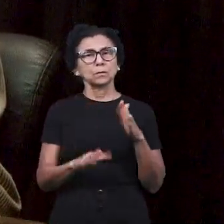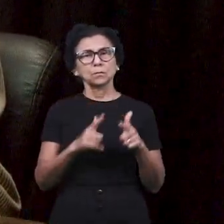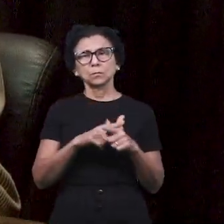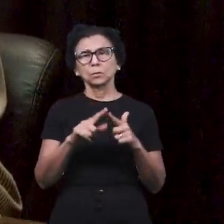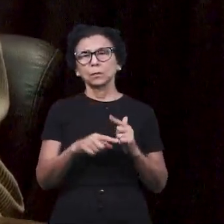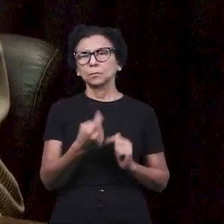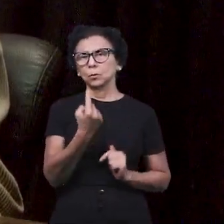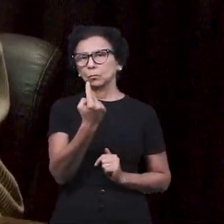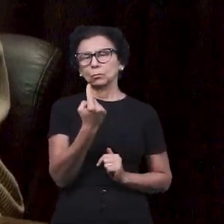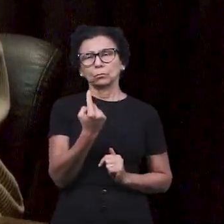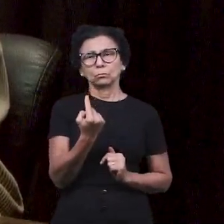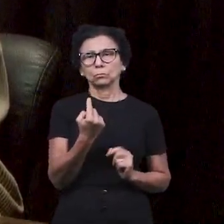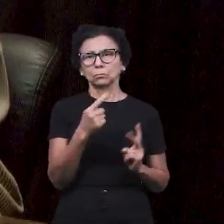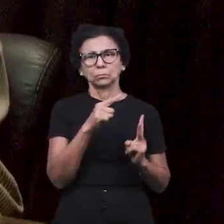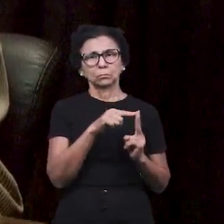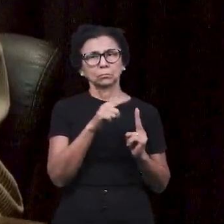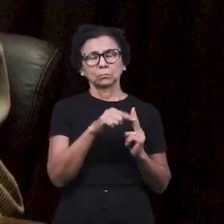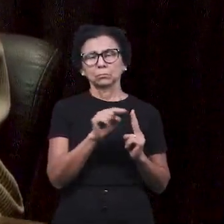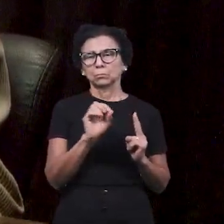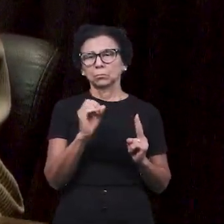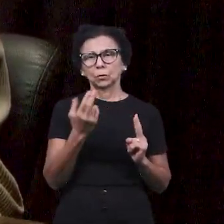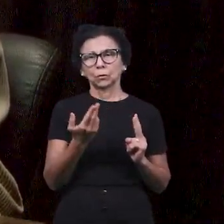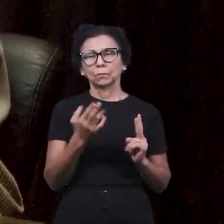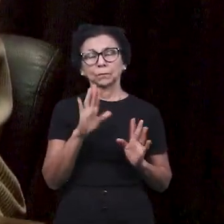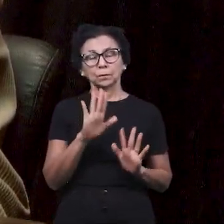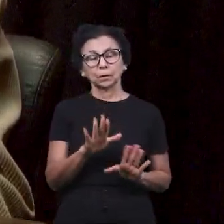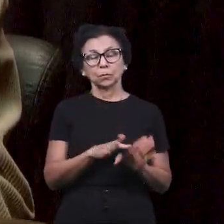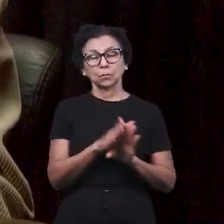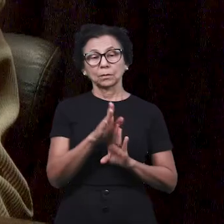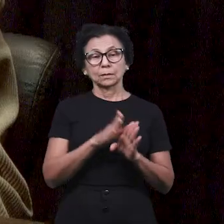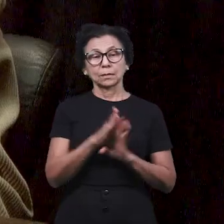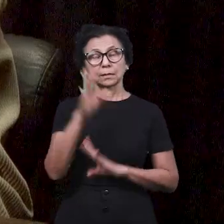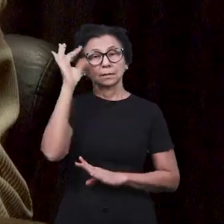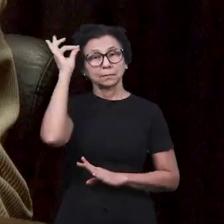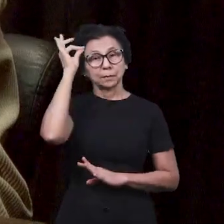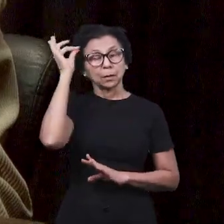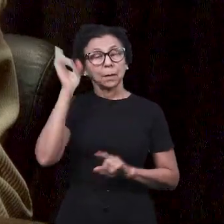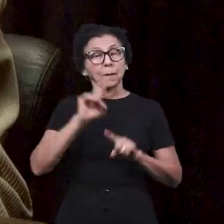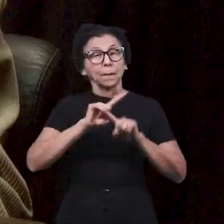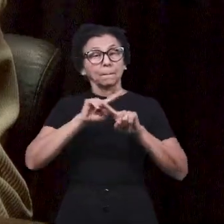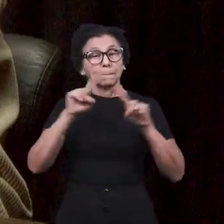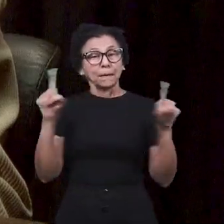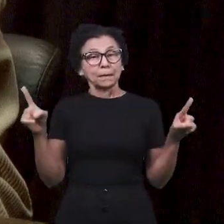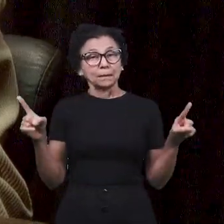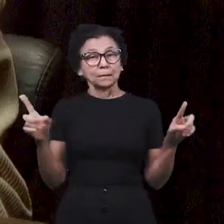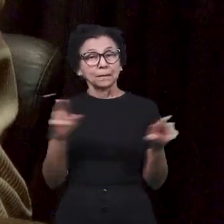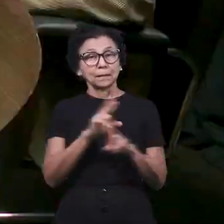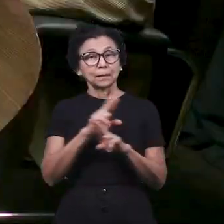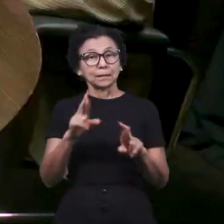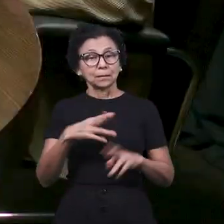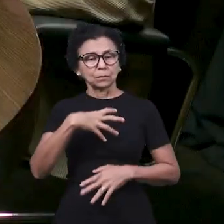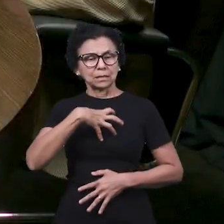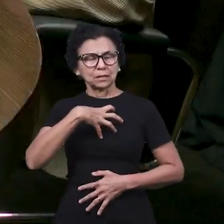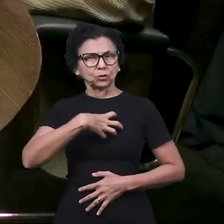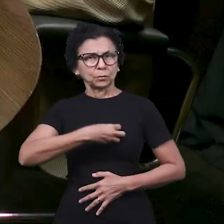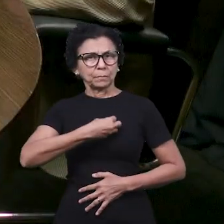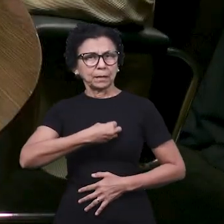vai chamar o outro. Só vai passar a orientação daquilo que é vida espiritual. Mas na vida sentimental, afetiva,